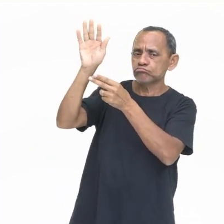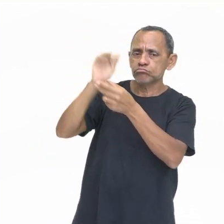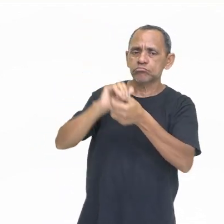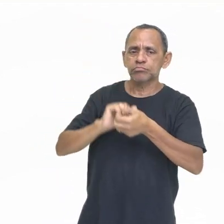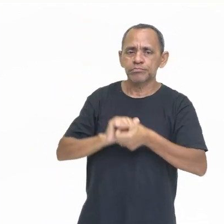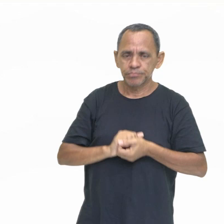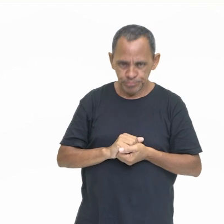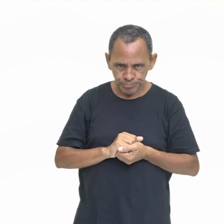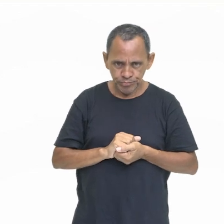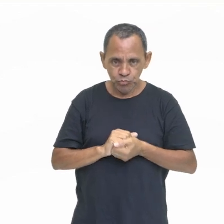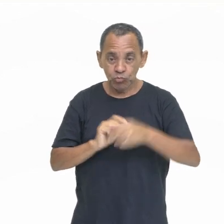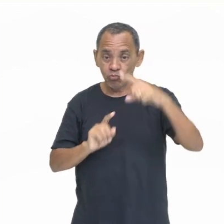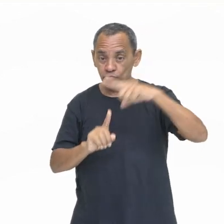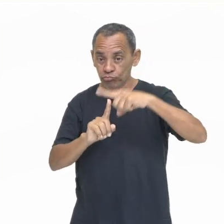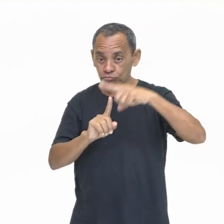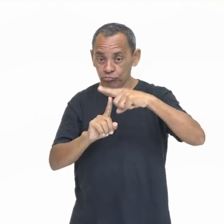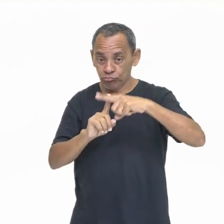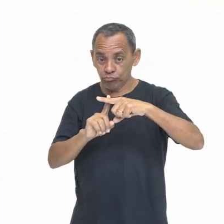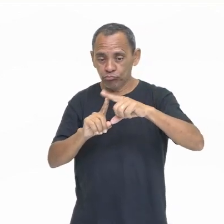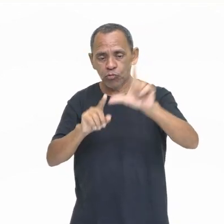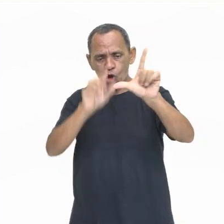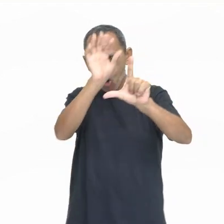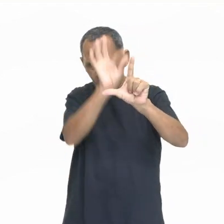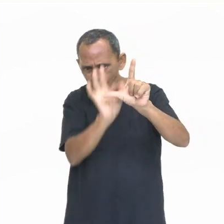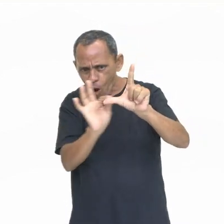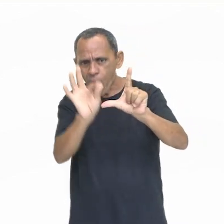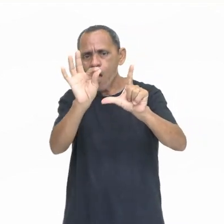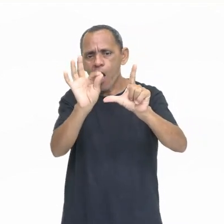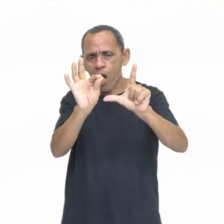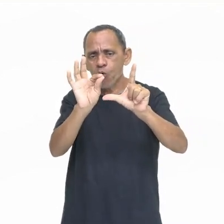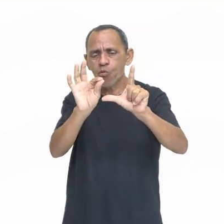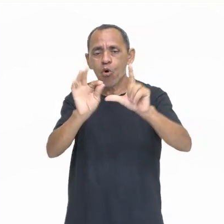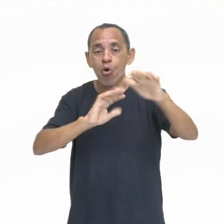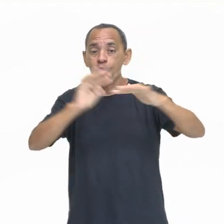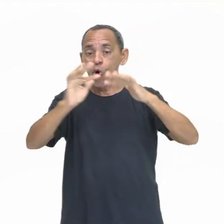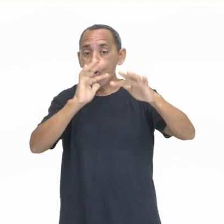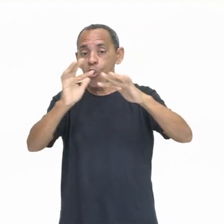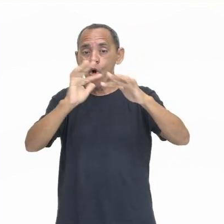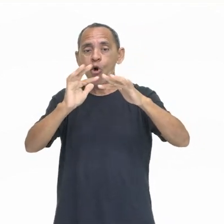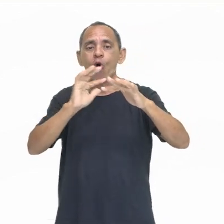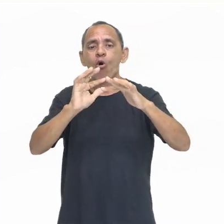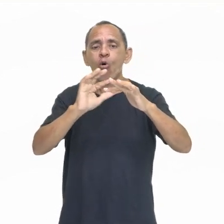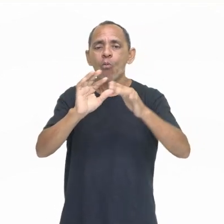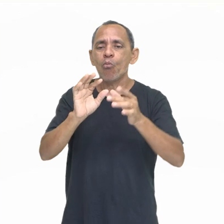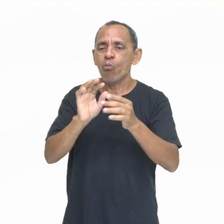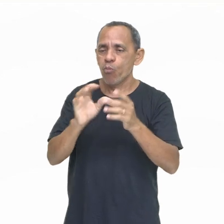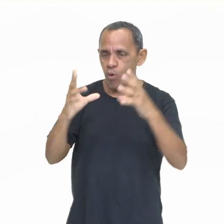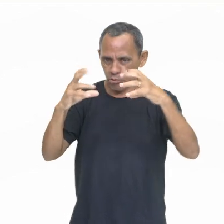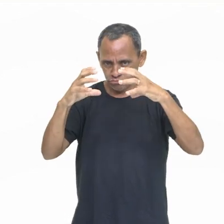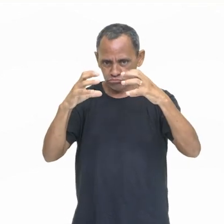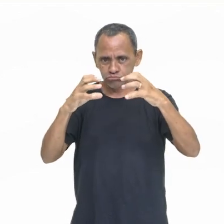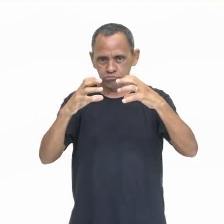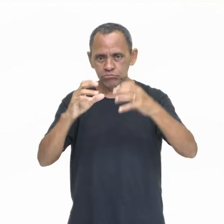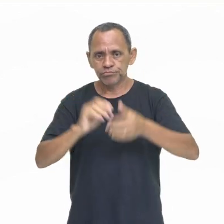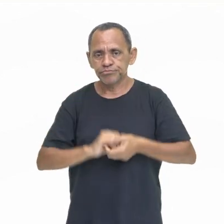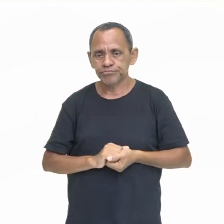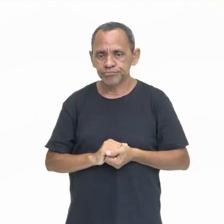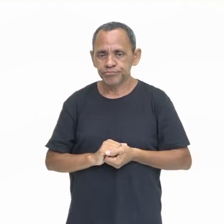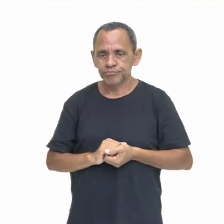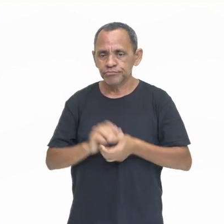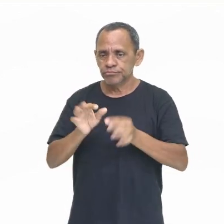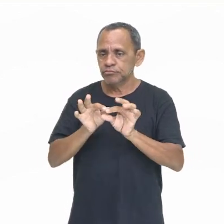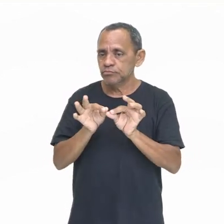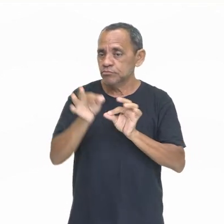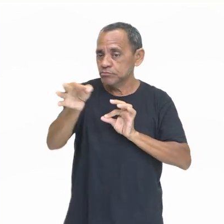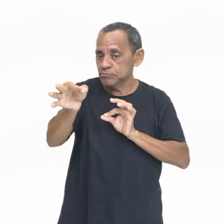O vértice da parábola. E esse movimento da trajetória da bola é dado por essa informação, certo? Distância, ó, o